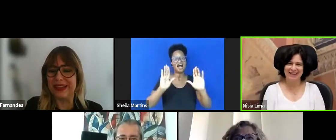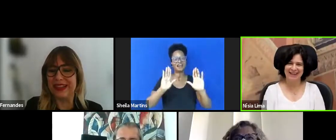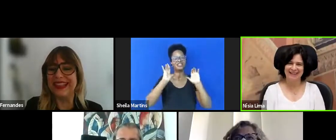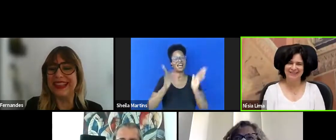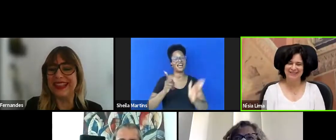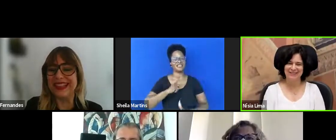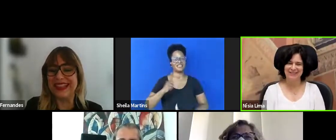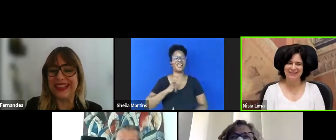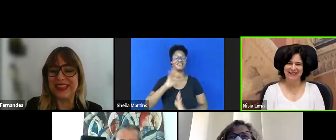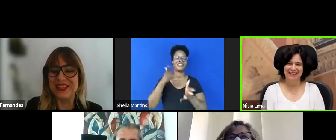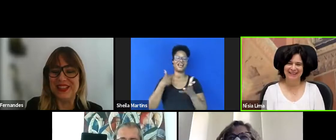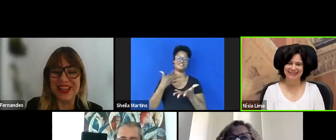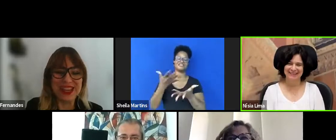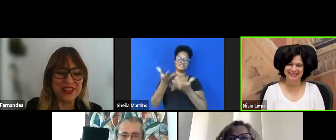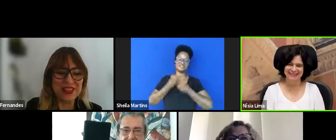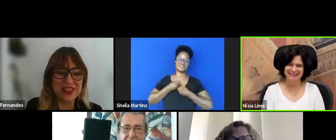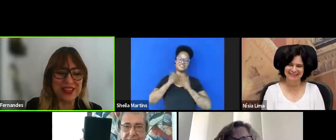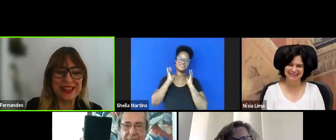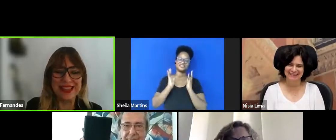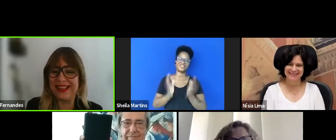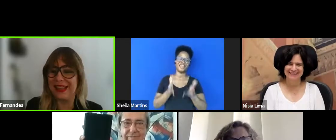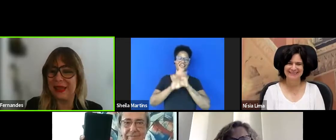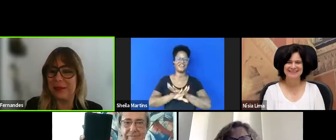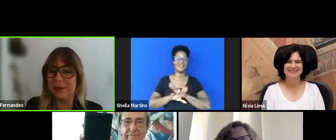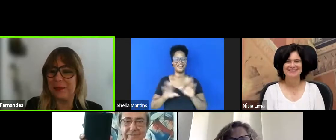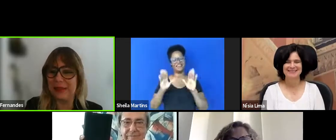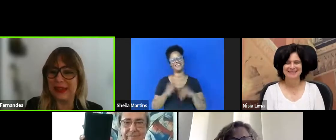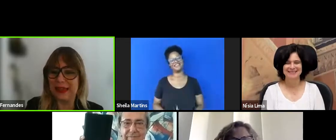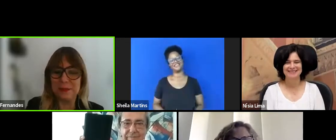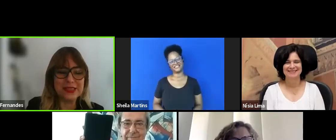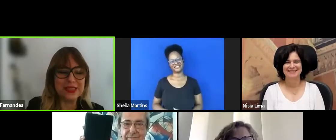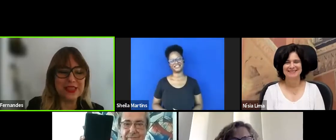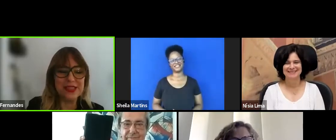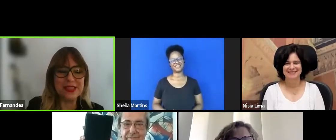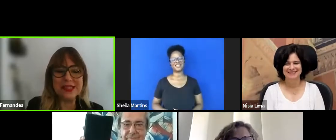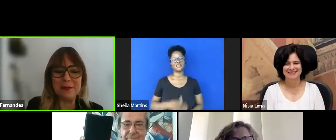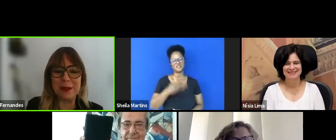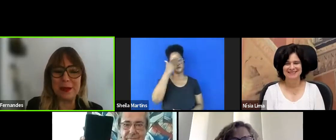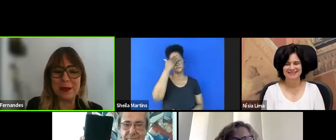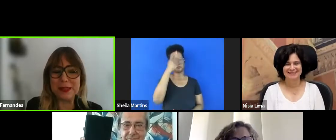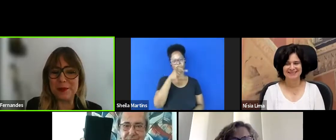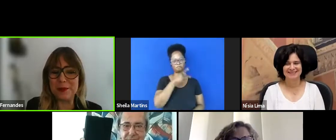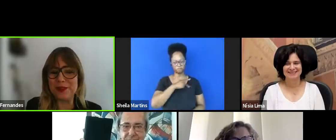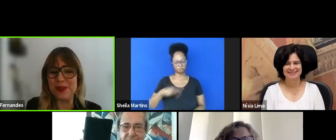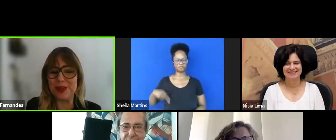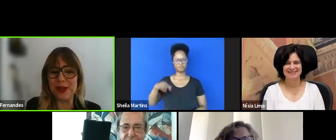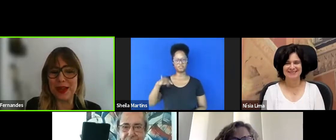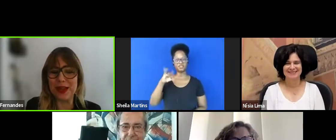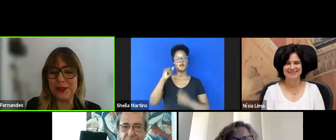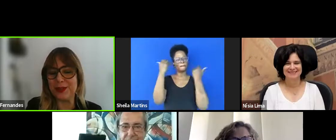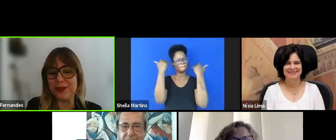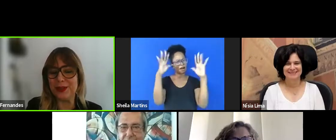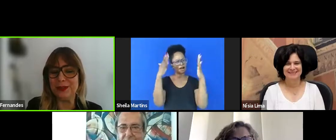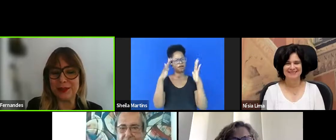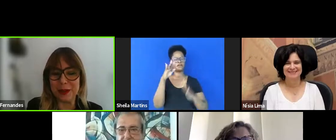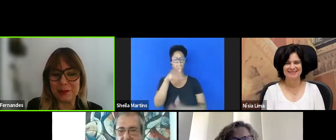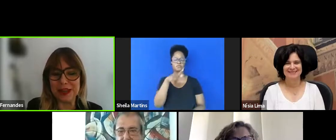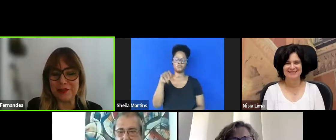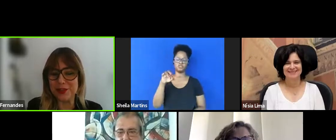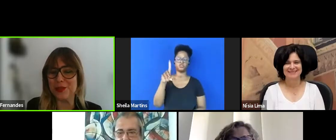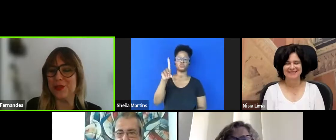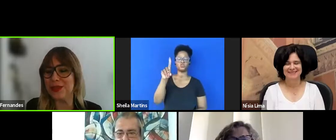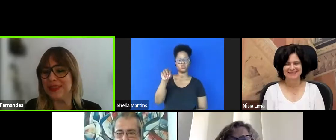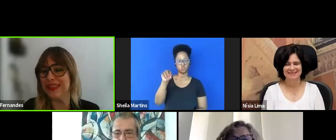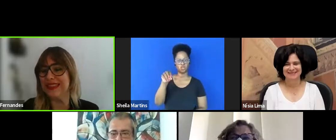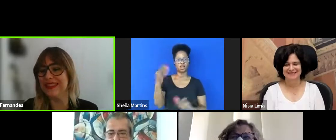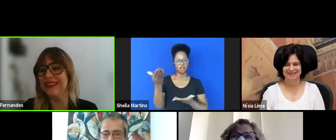a medalha, muito bem. Já. Obrigada, presidente Nízia. Parabéns, professor Eduardo, e a